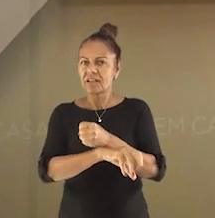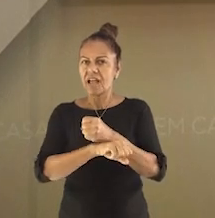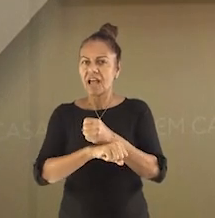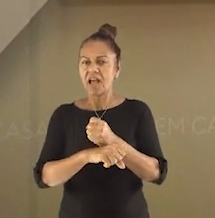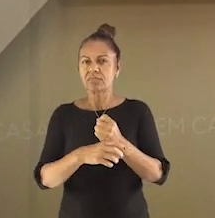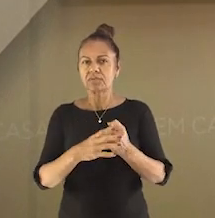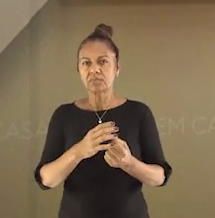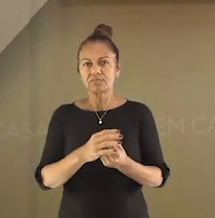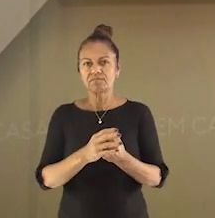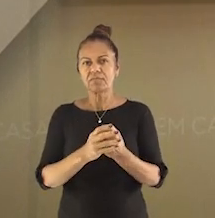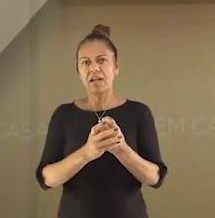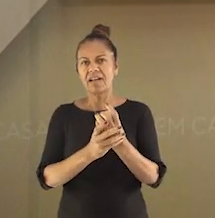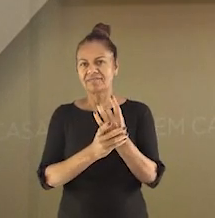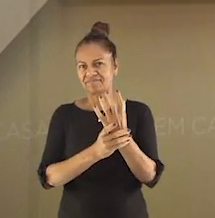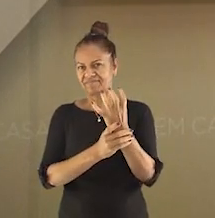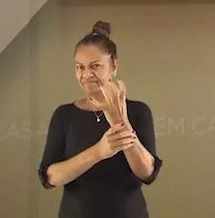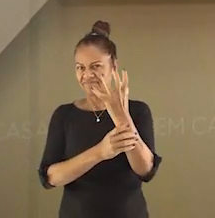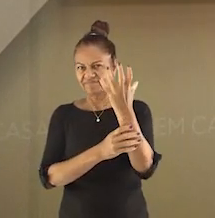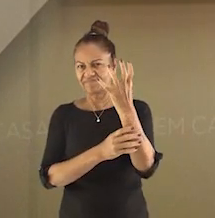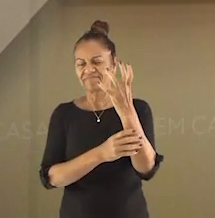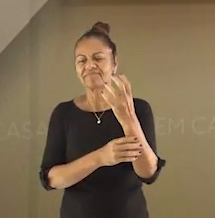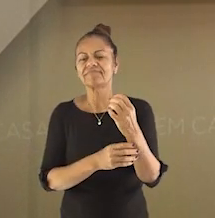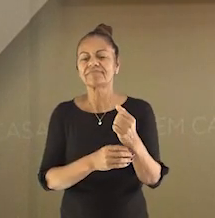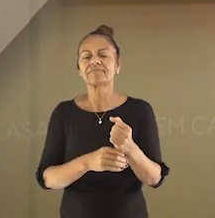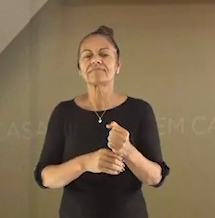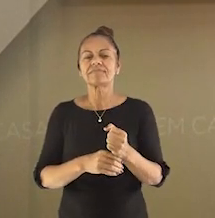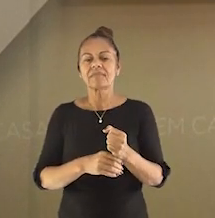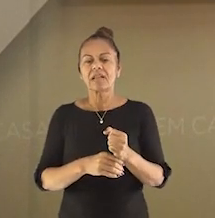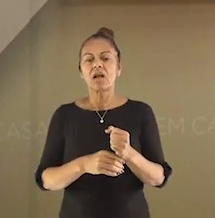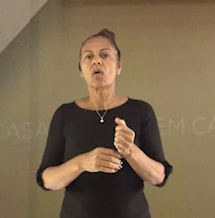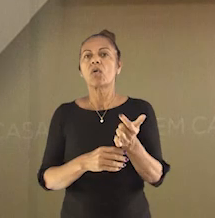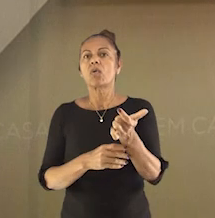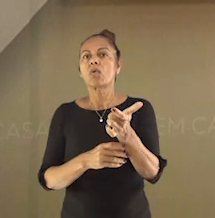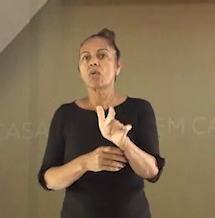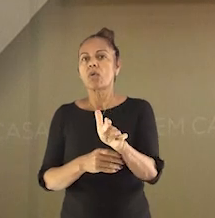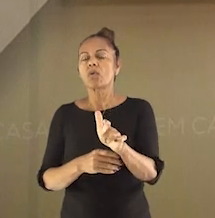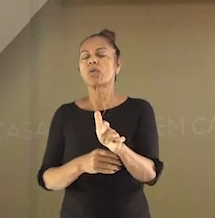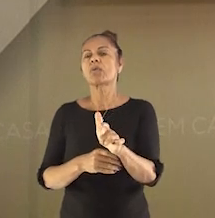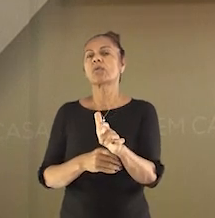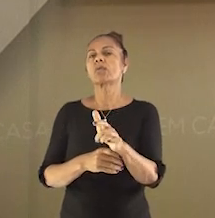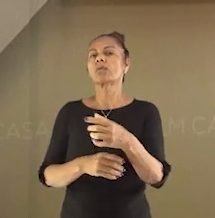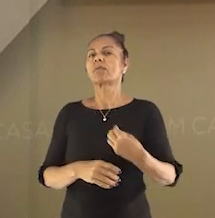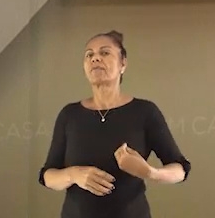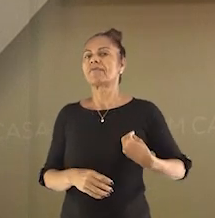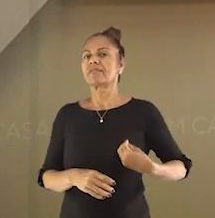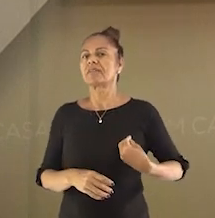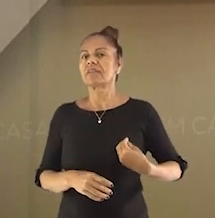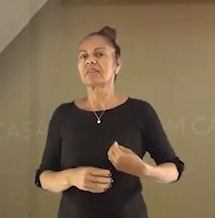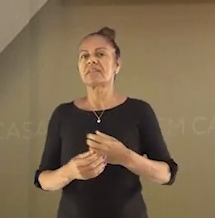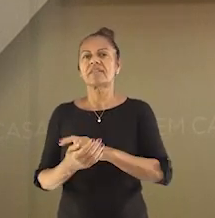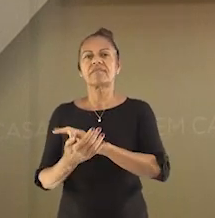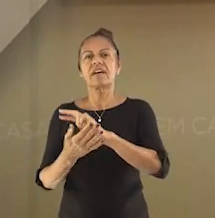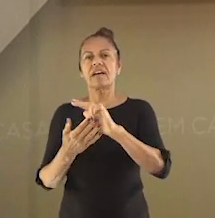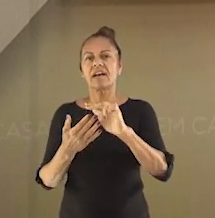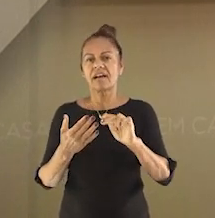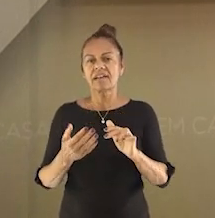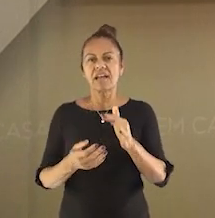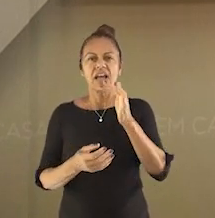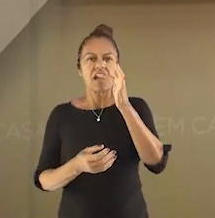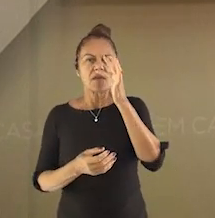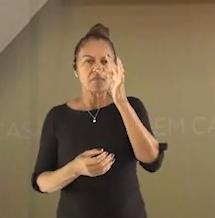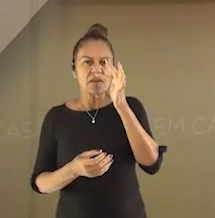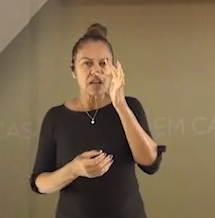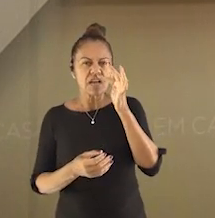minerais, indispensáveis para o seu crescimento. E quando outros seres vivos se alimentam dessas